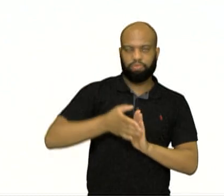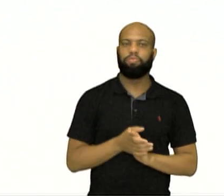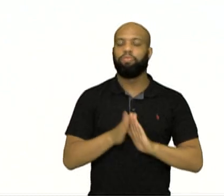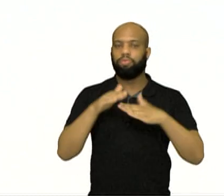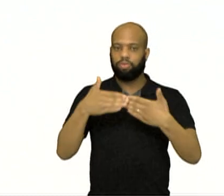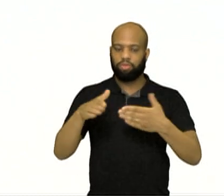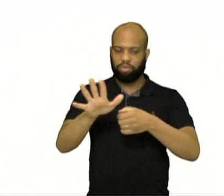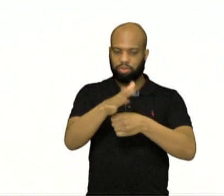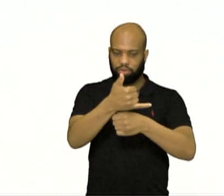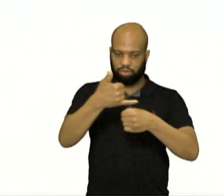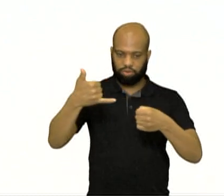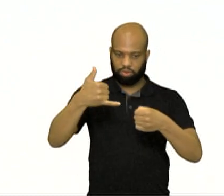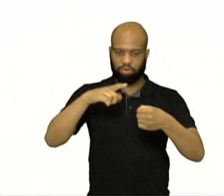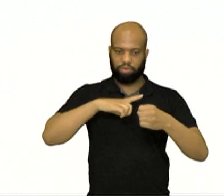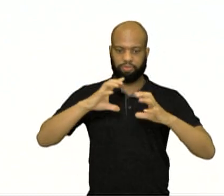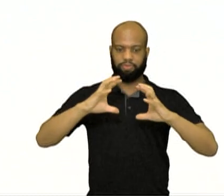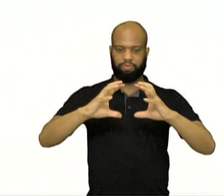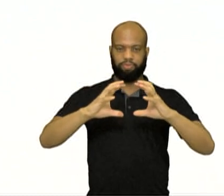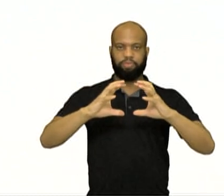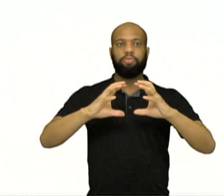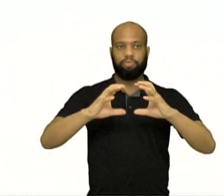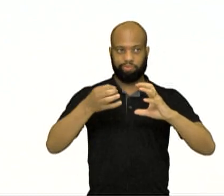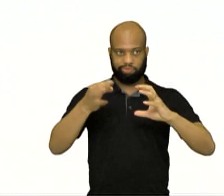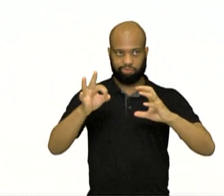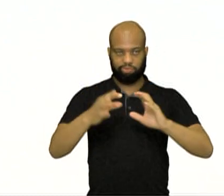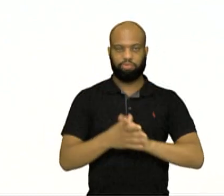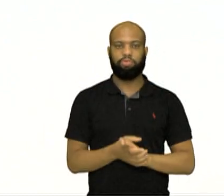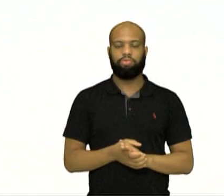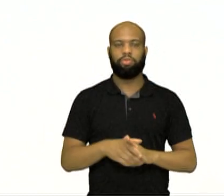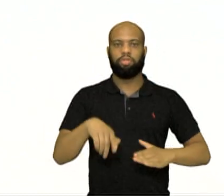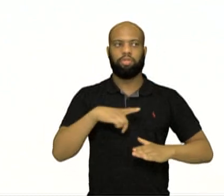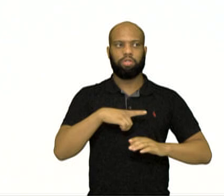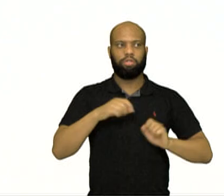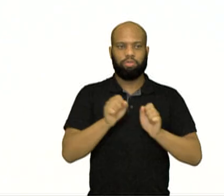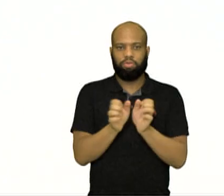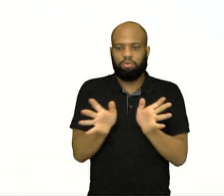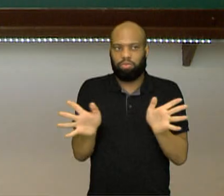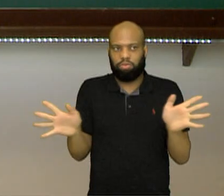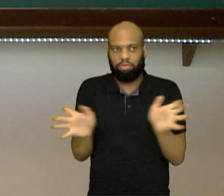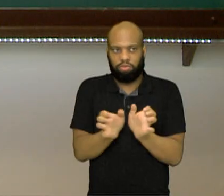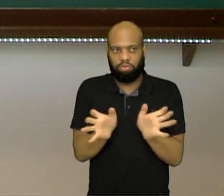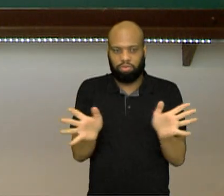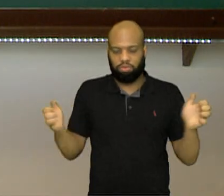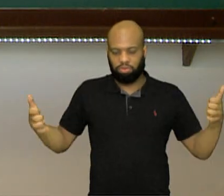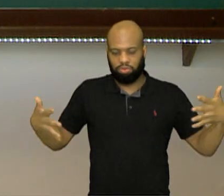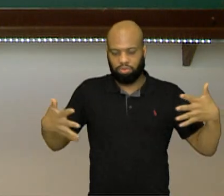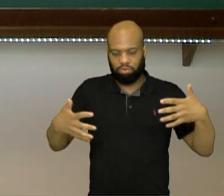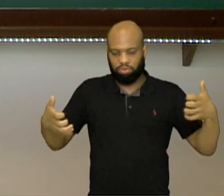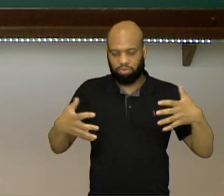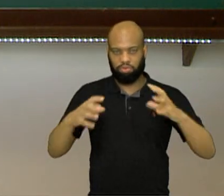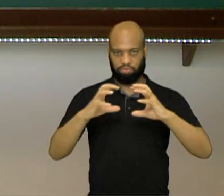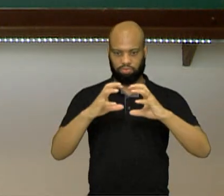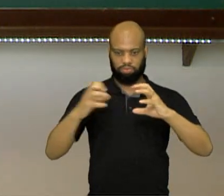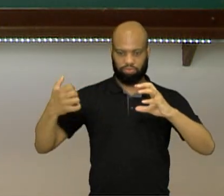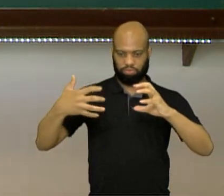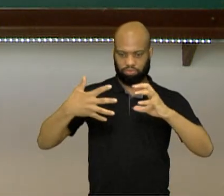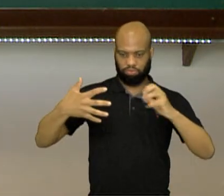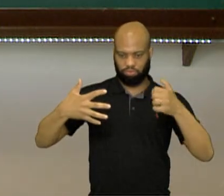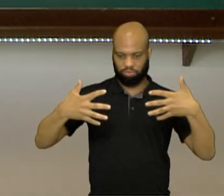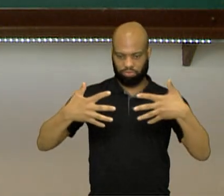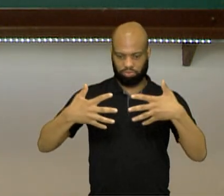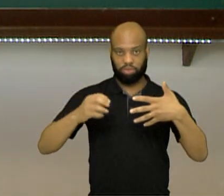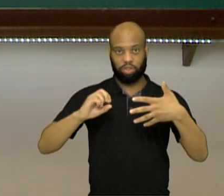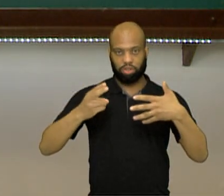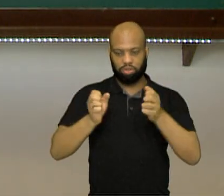O campo elétrico de uma carga é esférico, se espalha sobre uma região esférica, tá? No